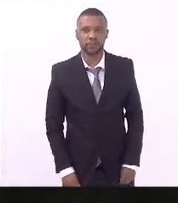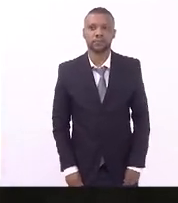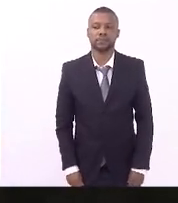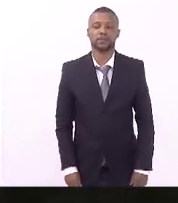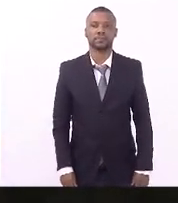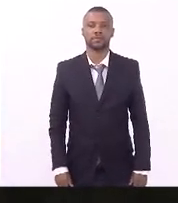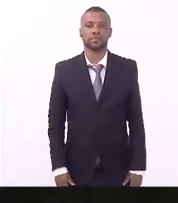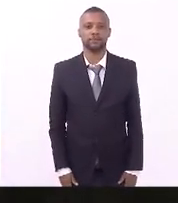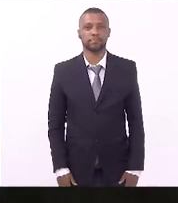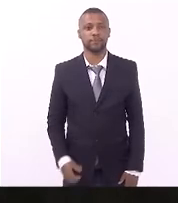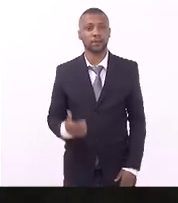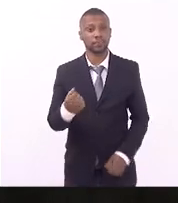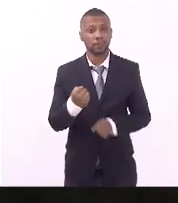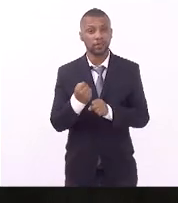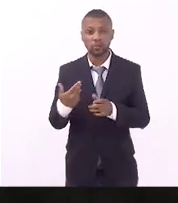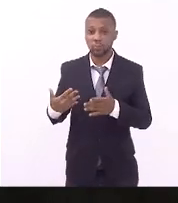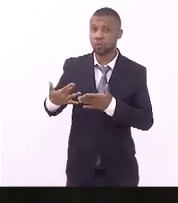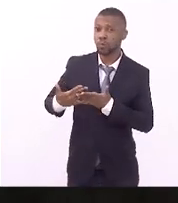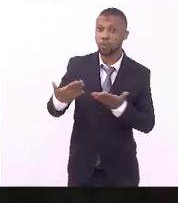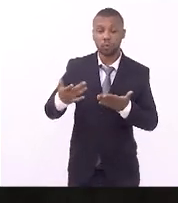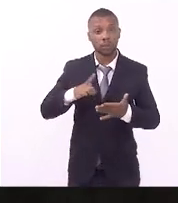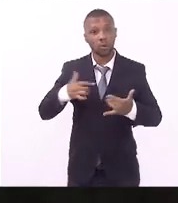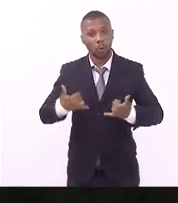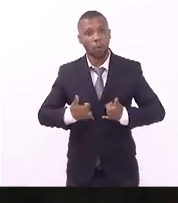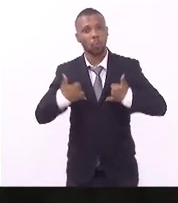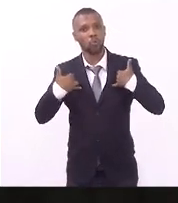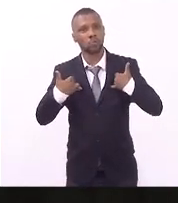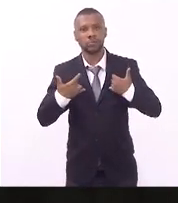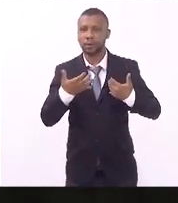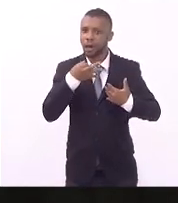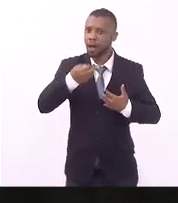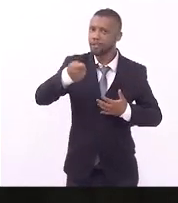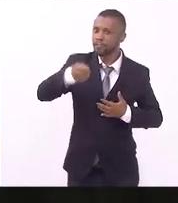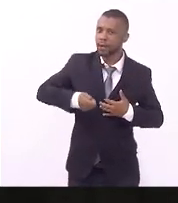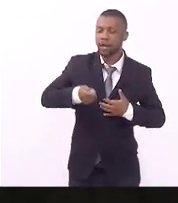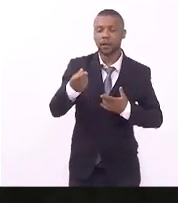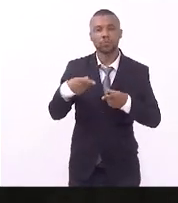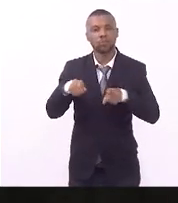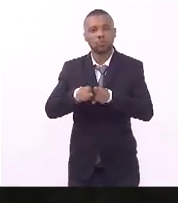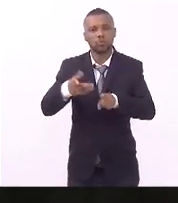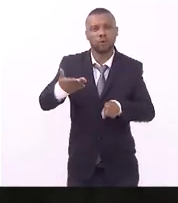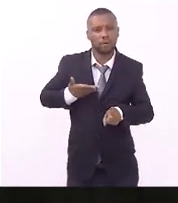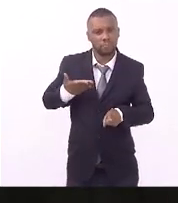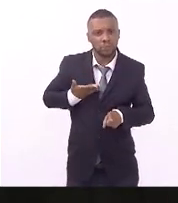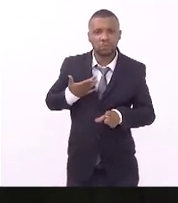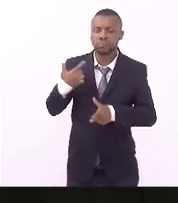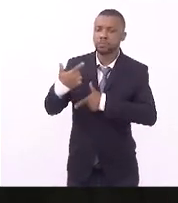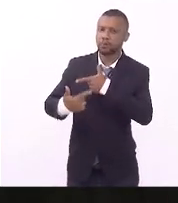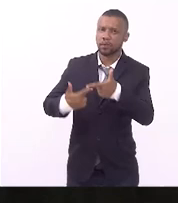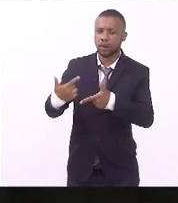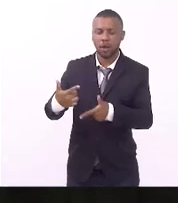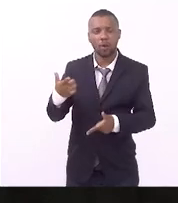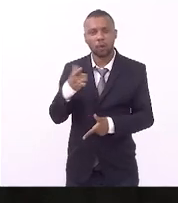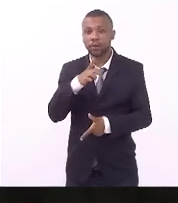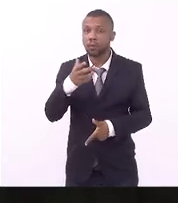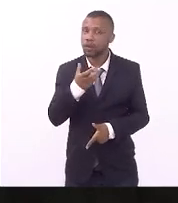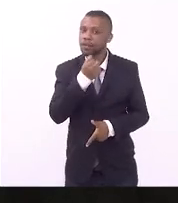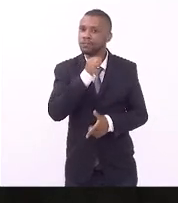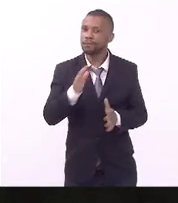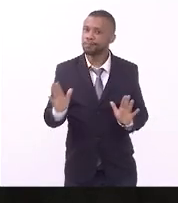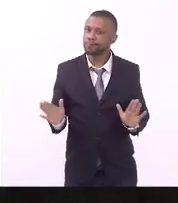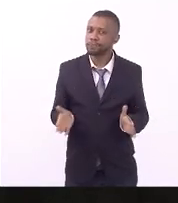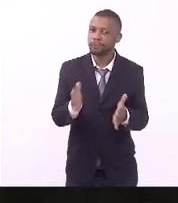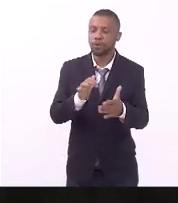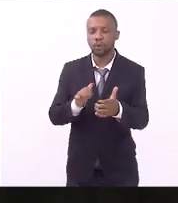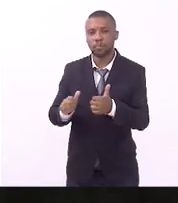anos, hoje tenho orgulho de afirmar que, com a ajuda dos brilhantes companheiros, conseguimos resgatar o